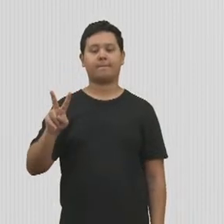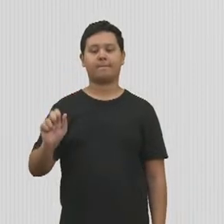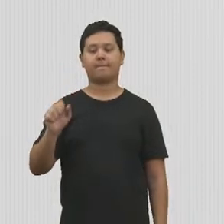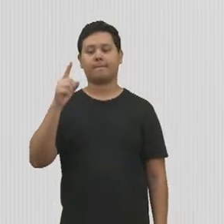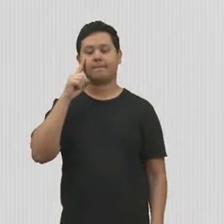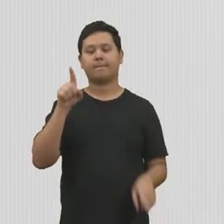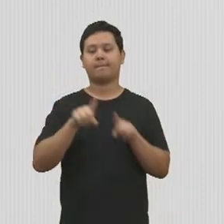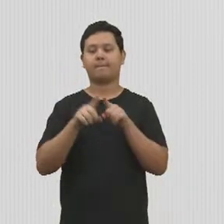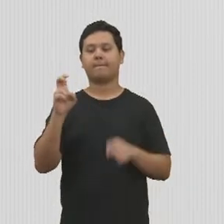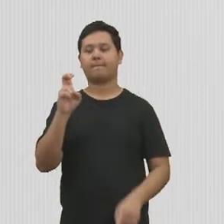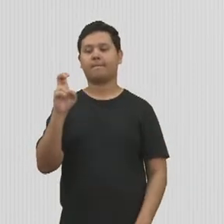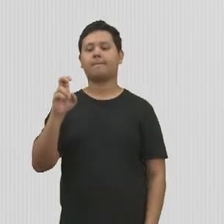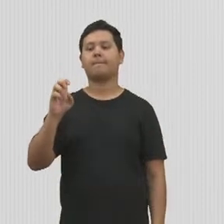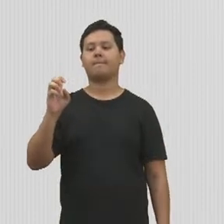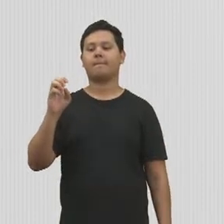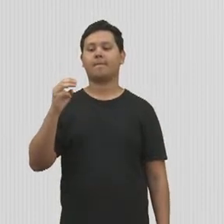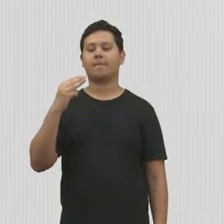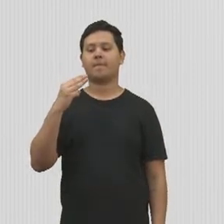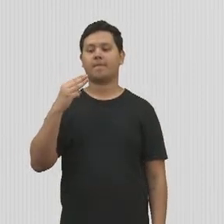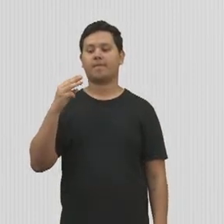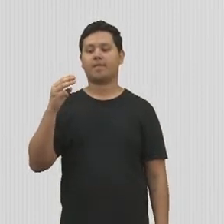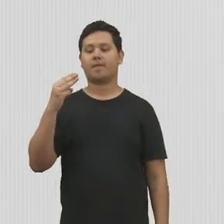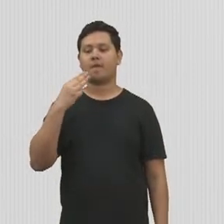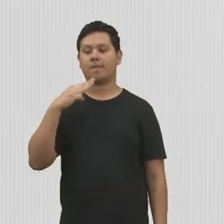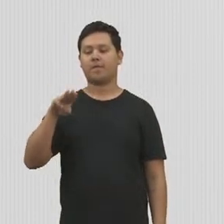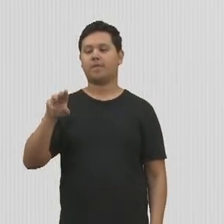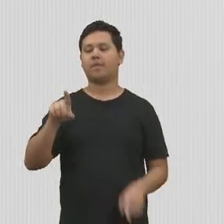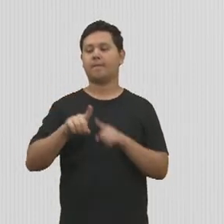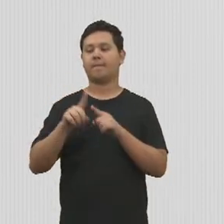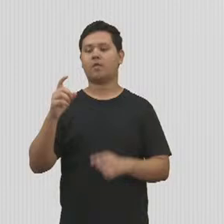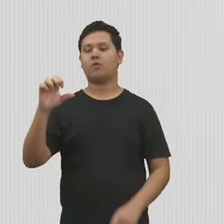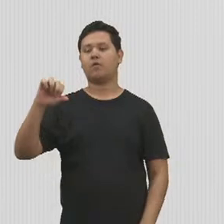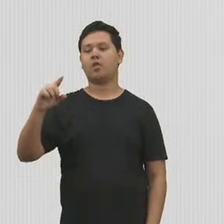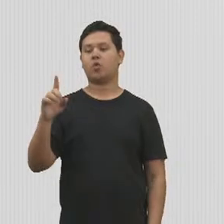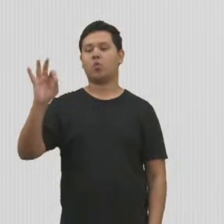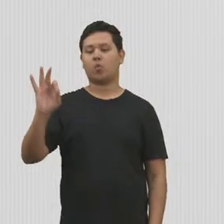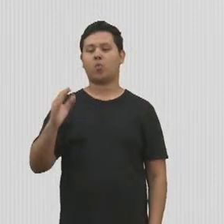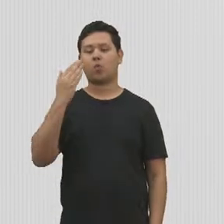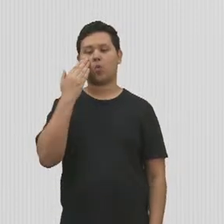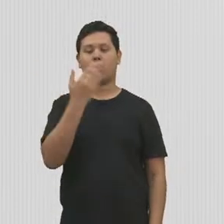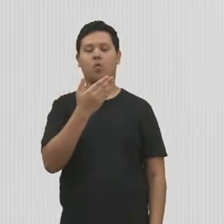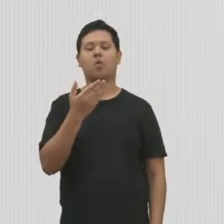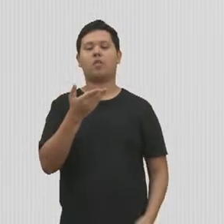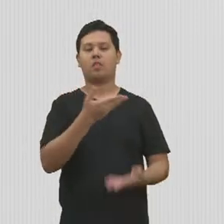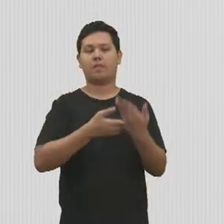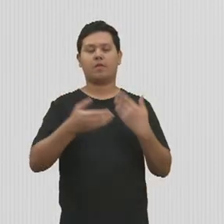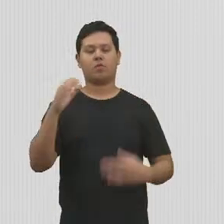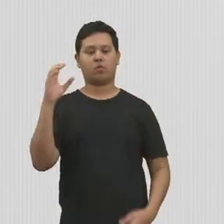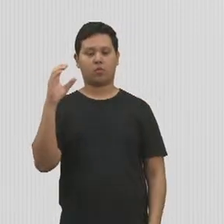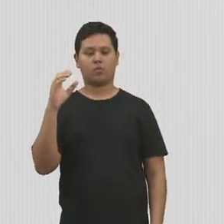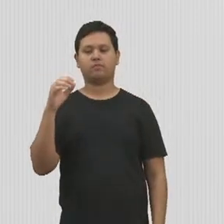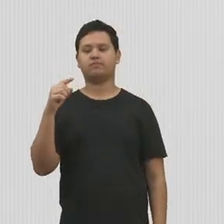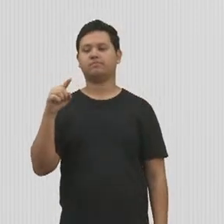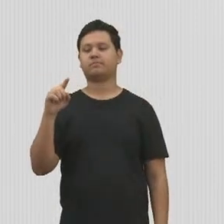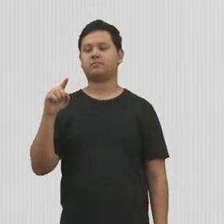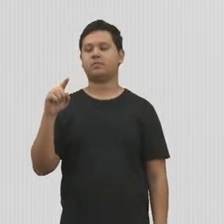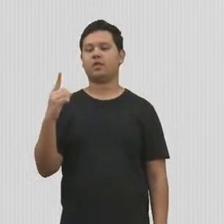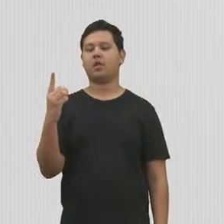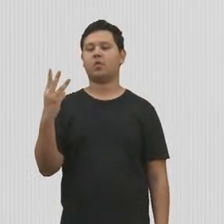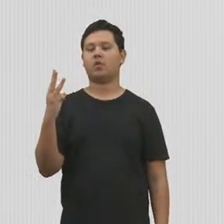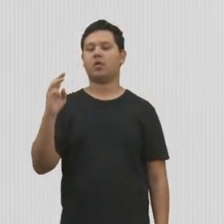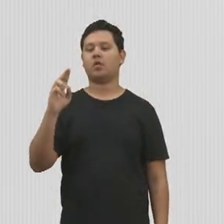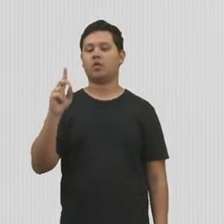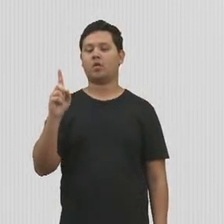arrecadamos 50, 91%. Operações de crédito, previmos 131 milhões e